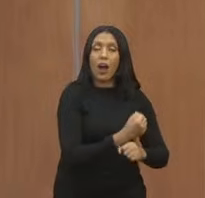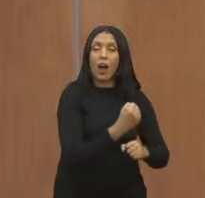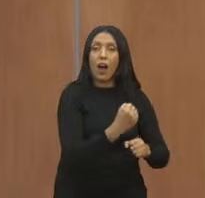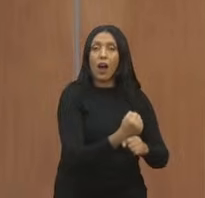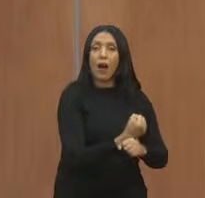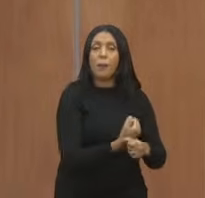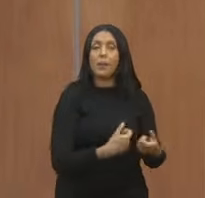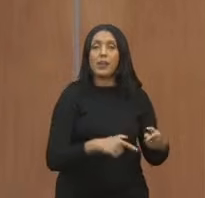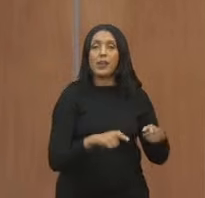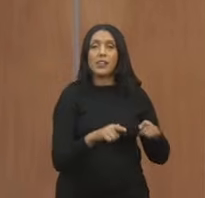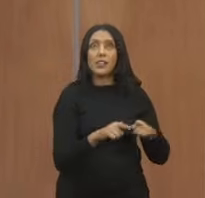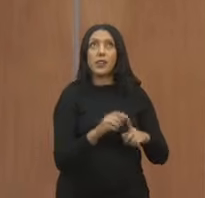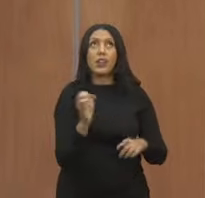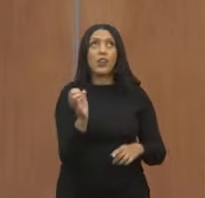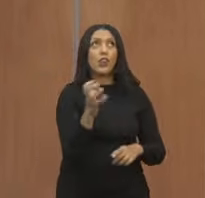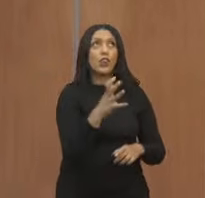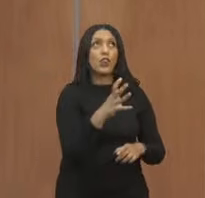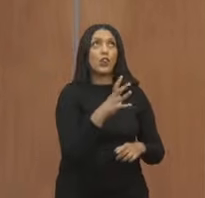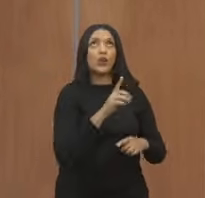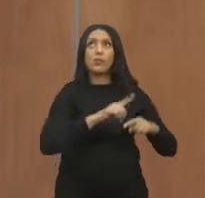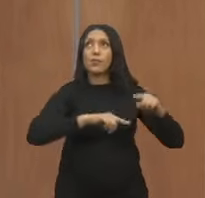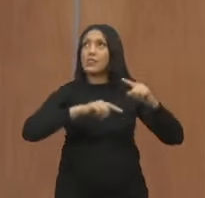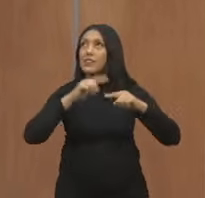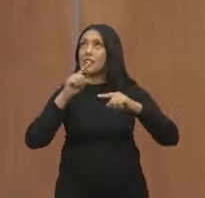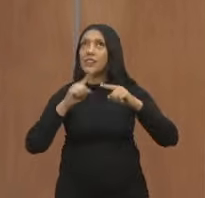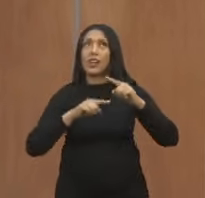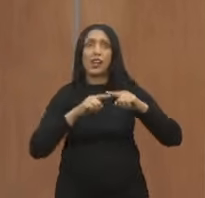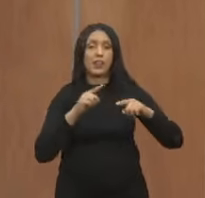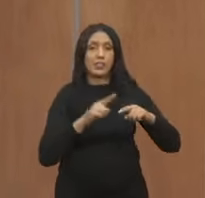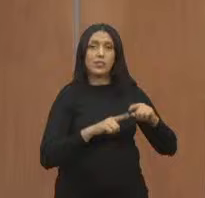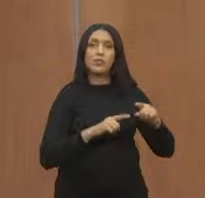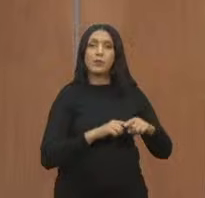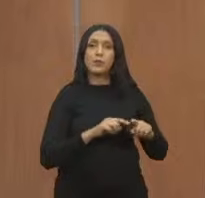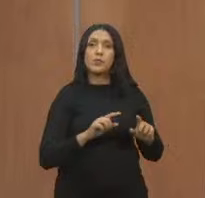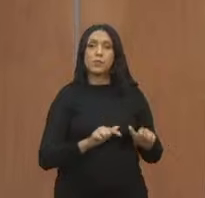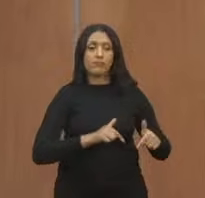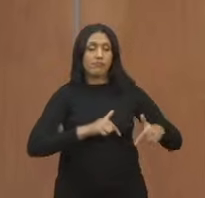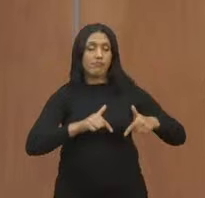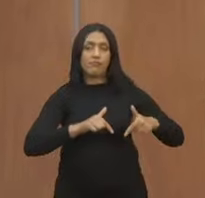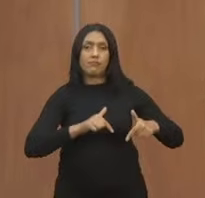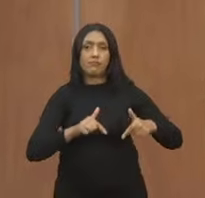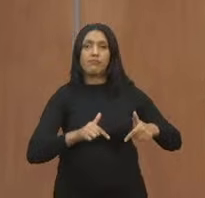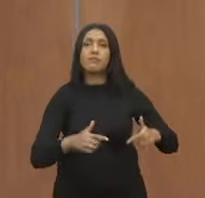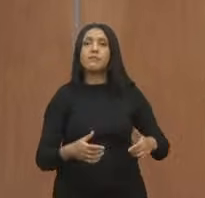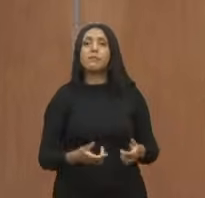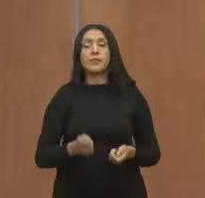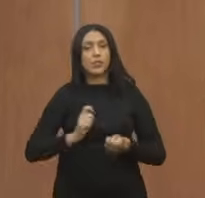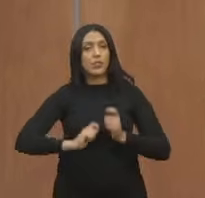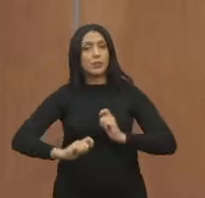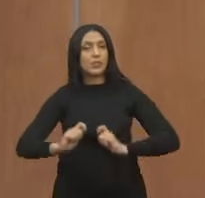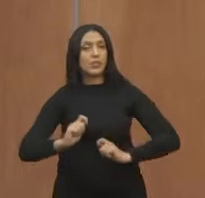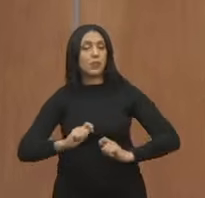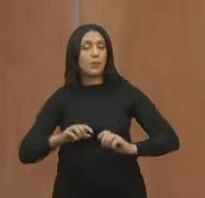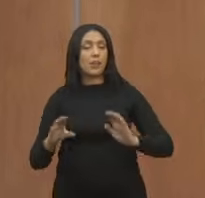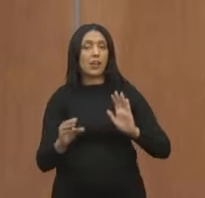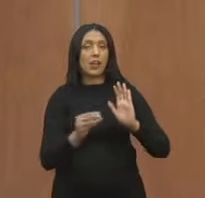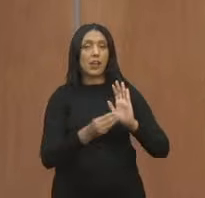ação 2191, manutenção de serviços administrativos. Emenda